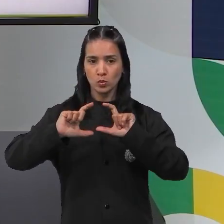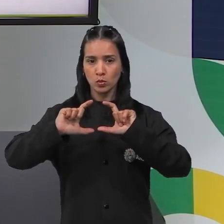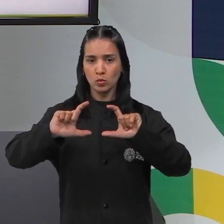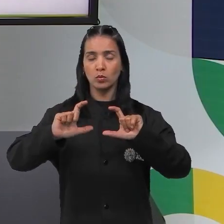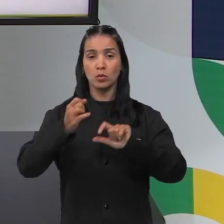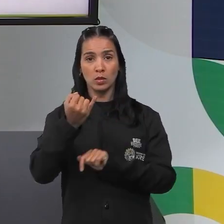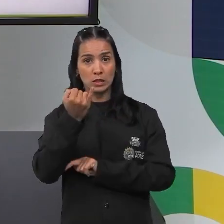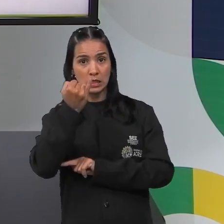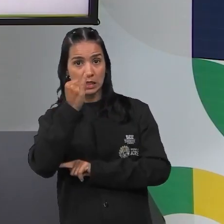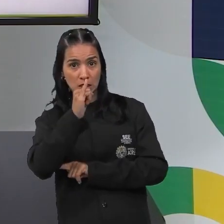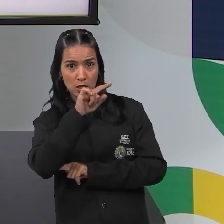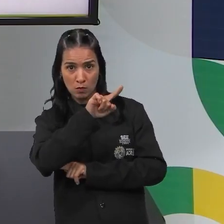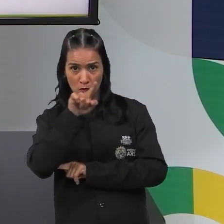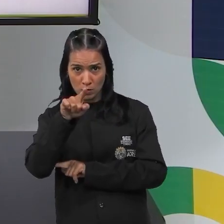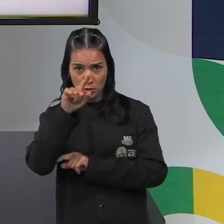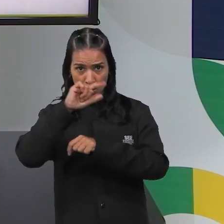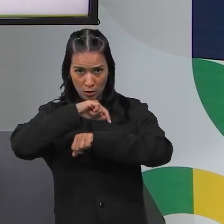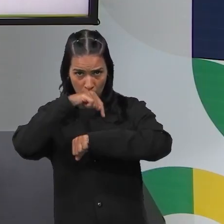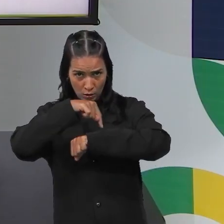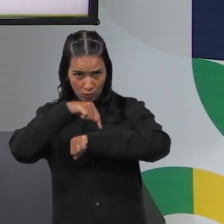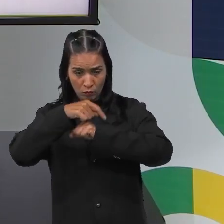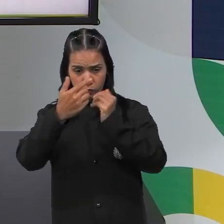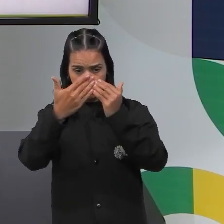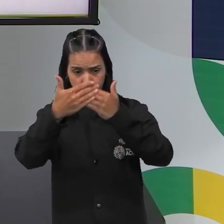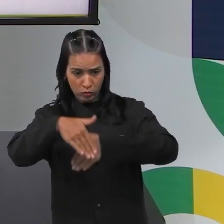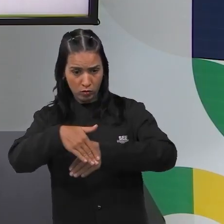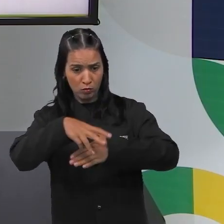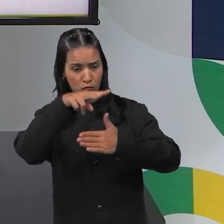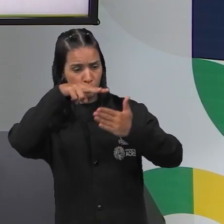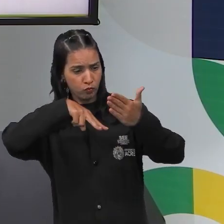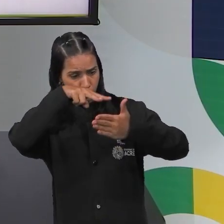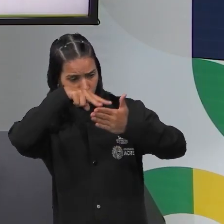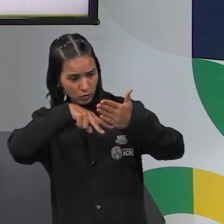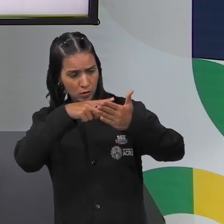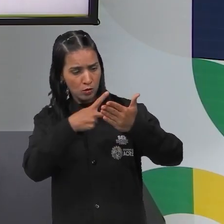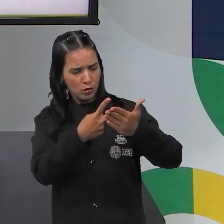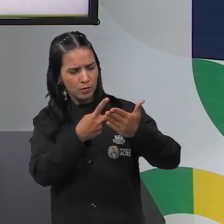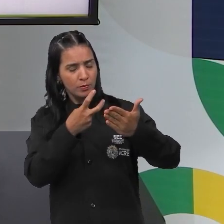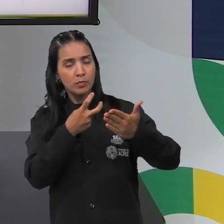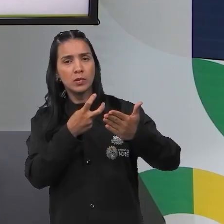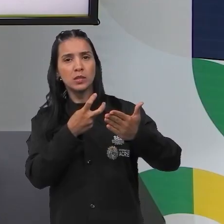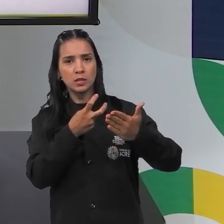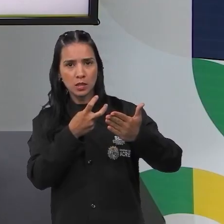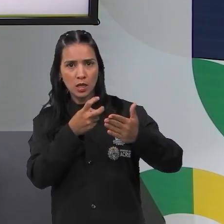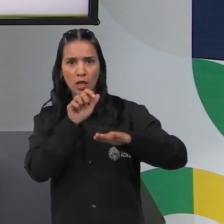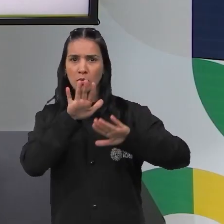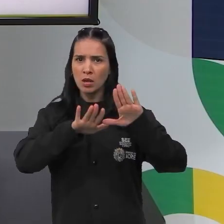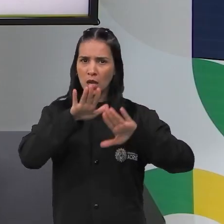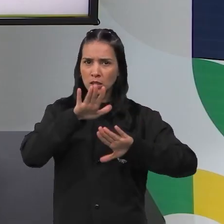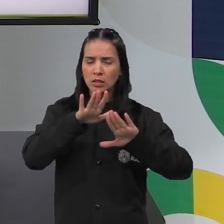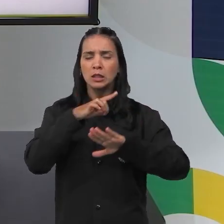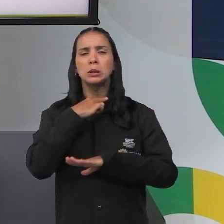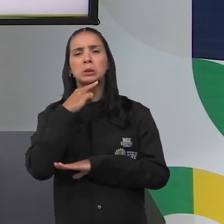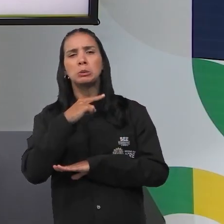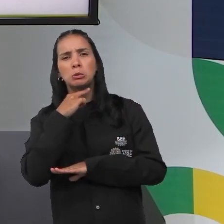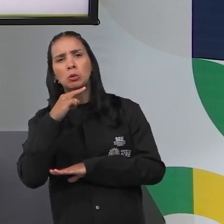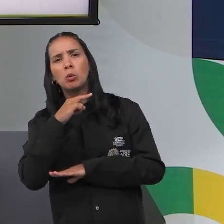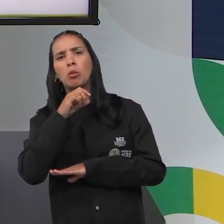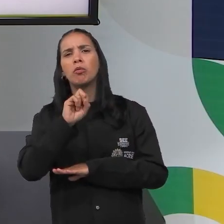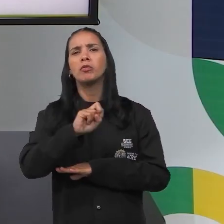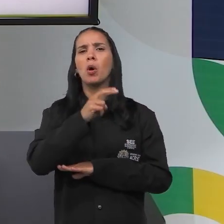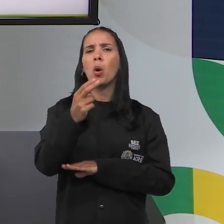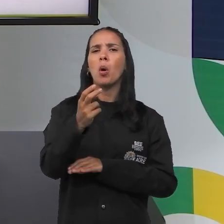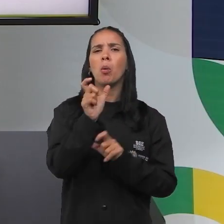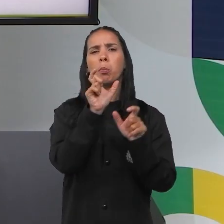questões, geralmente, apesar de vocês talvez não souberem o que está, como que diz essas palavras em português,